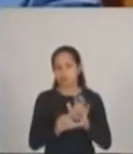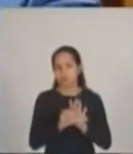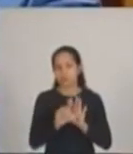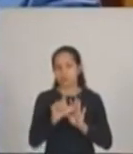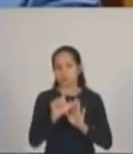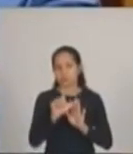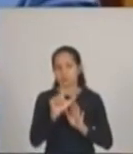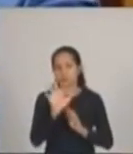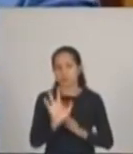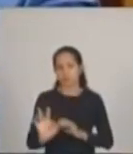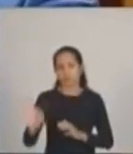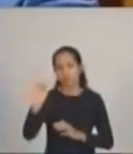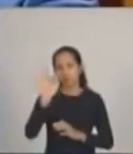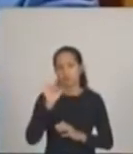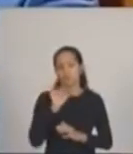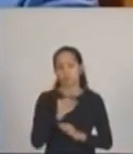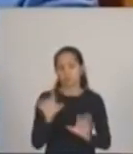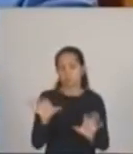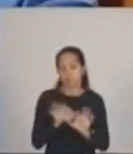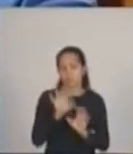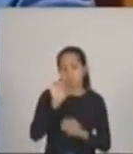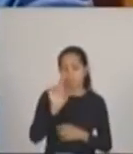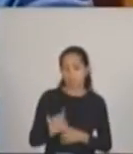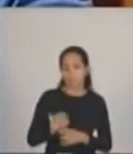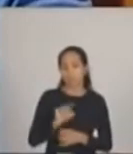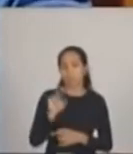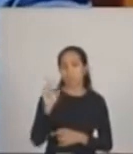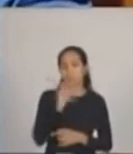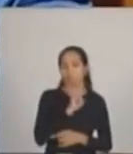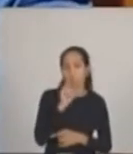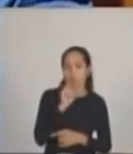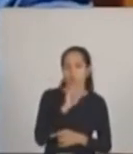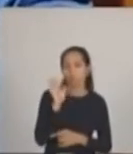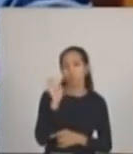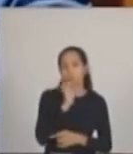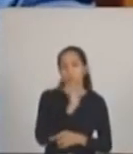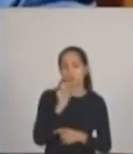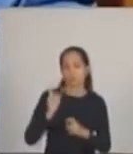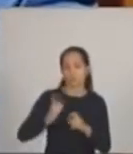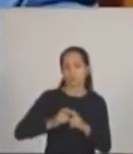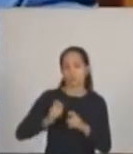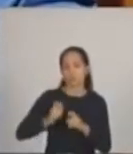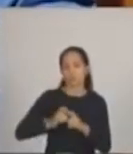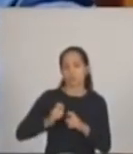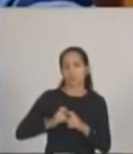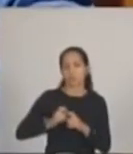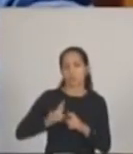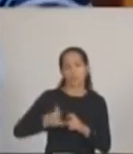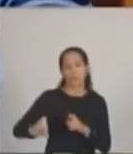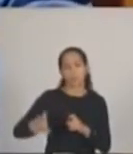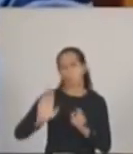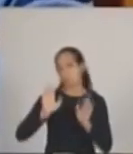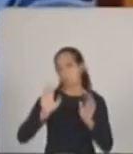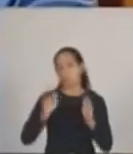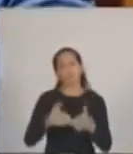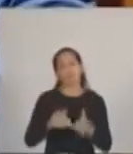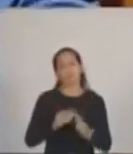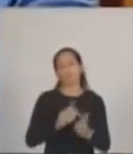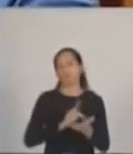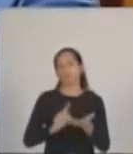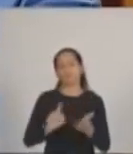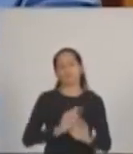ela atrela esse direito à urgência e emergência médica, e não há uma priorização pura e simples. Então,